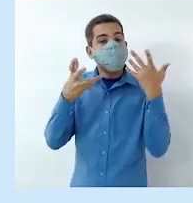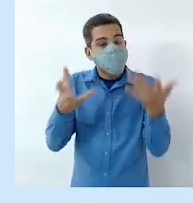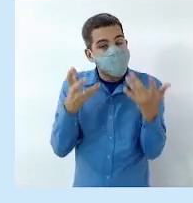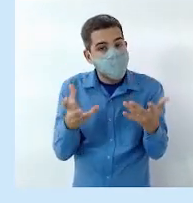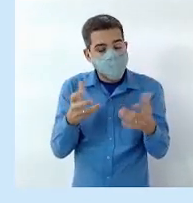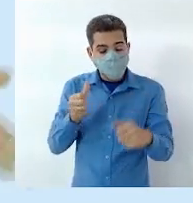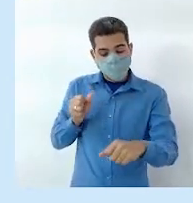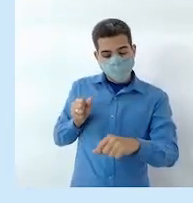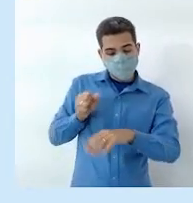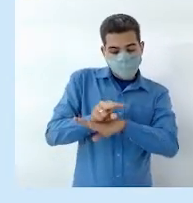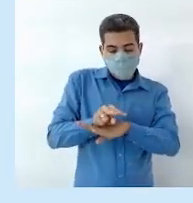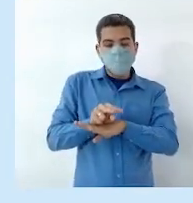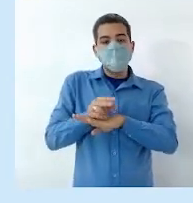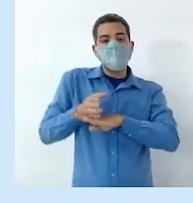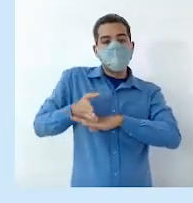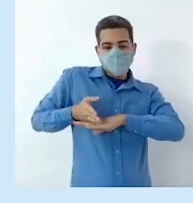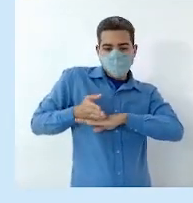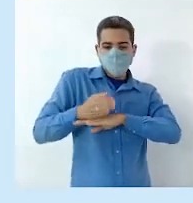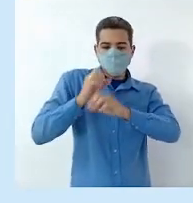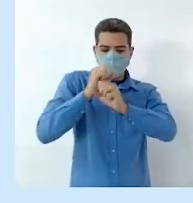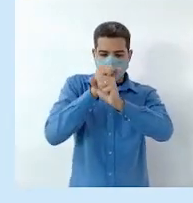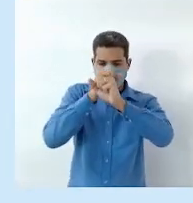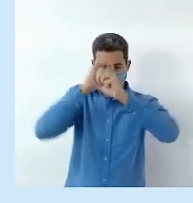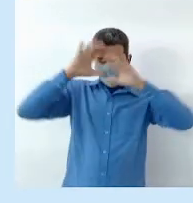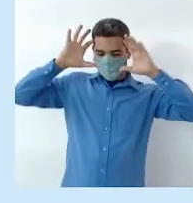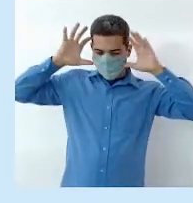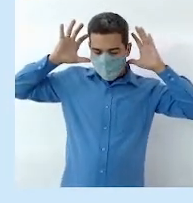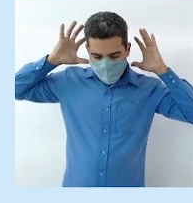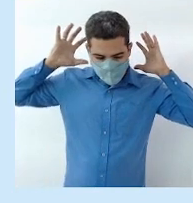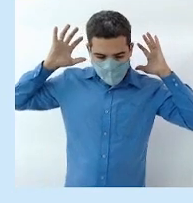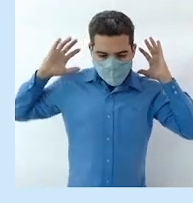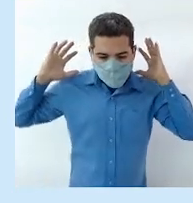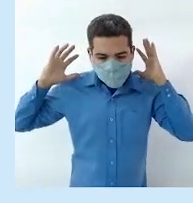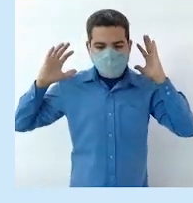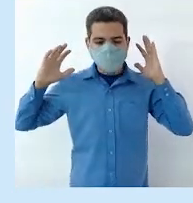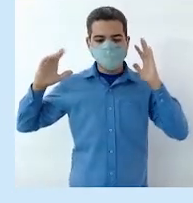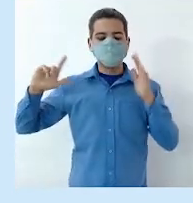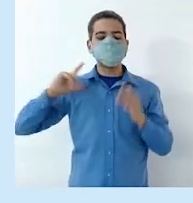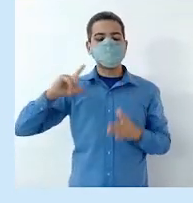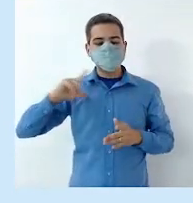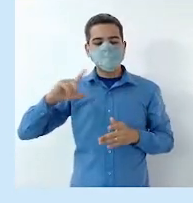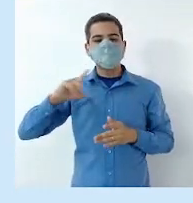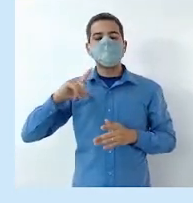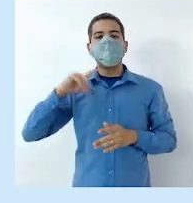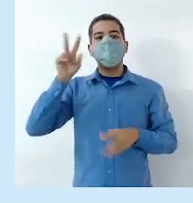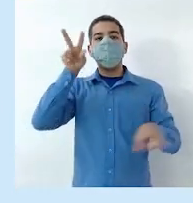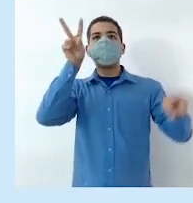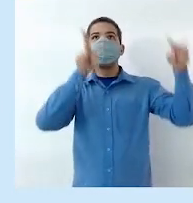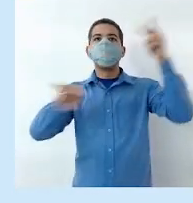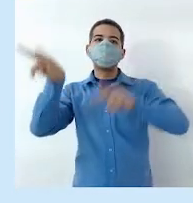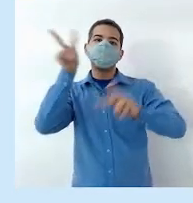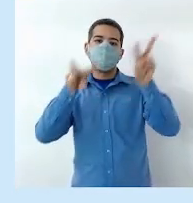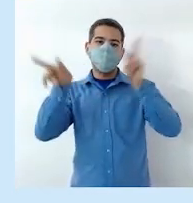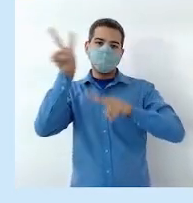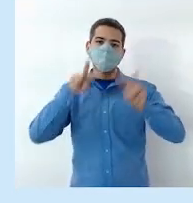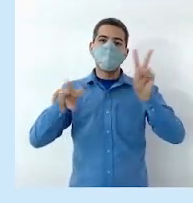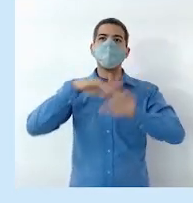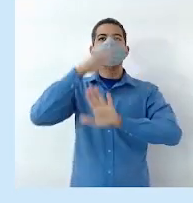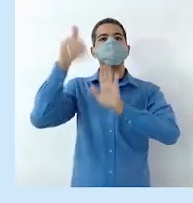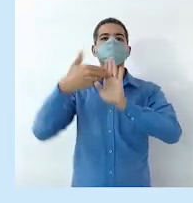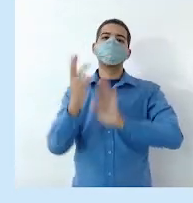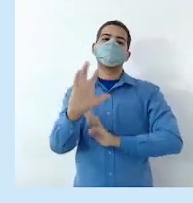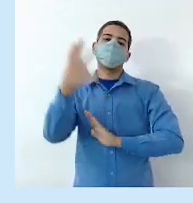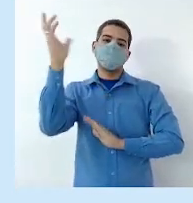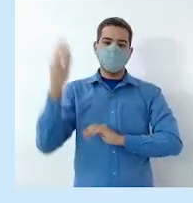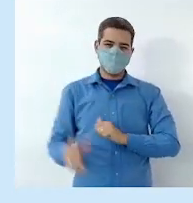ser inserido, emergido nessa história que vocês estão criando, ele precisa visualizar todo o